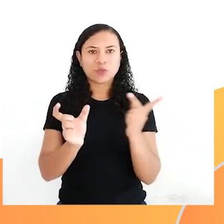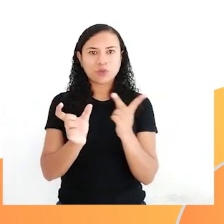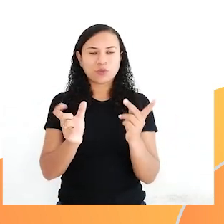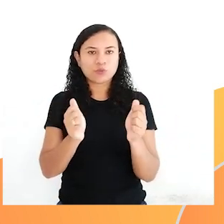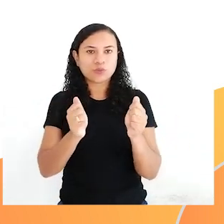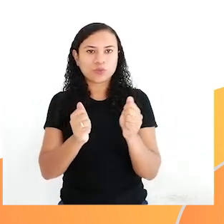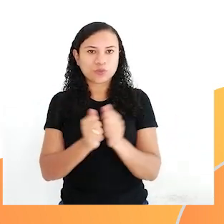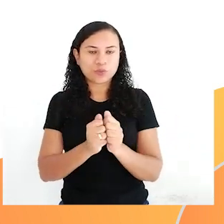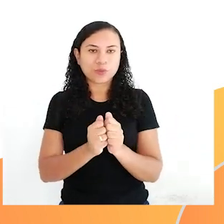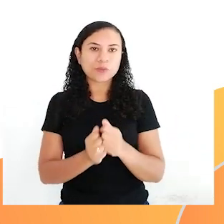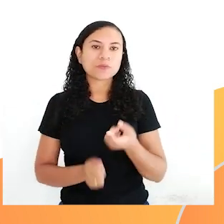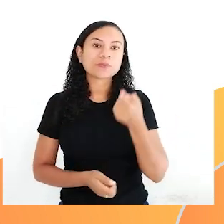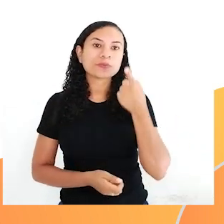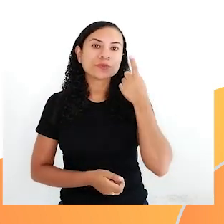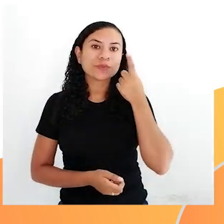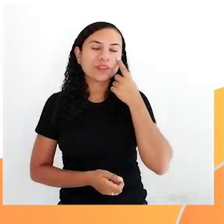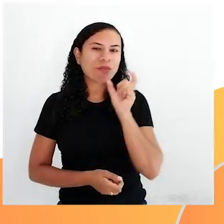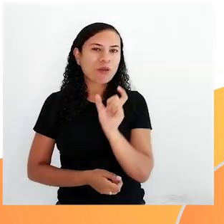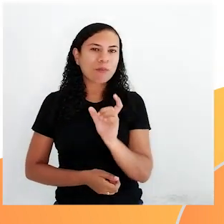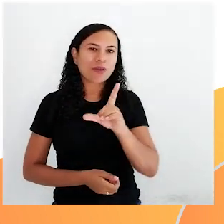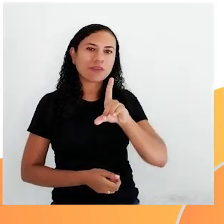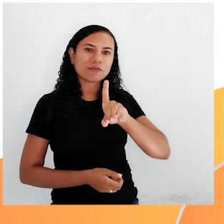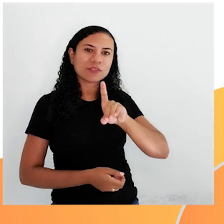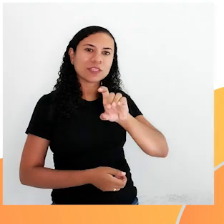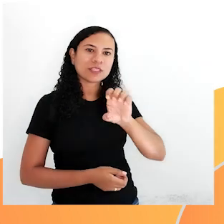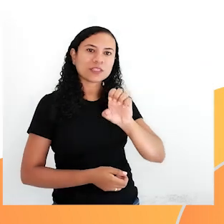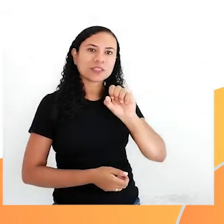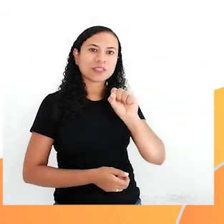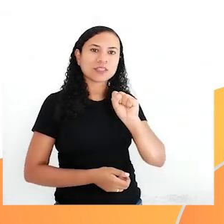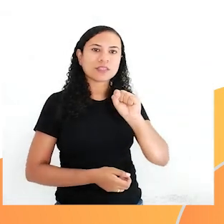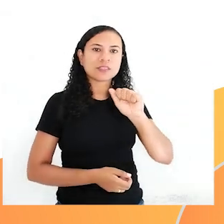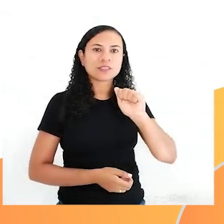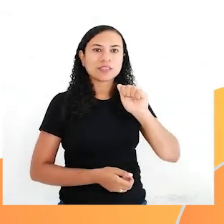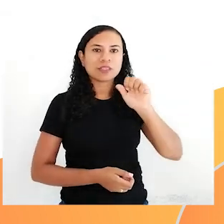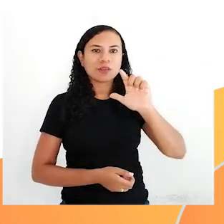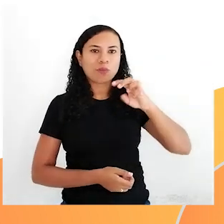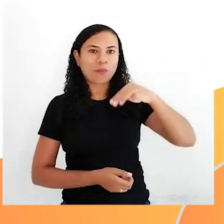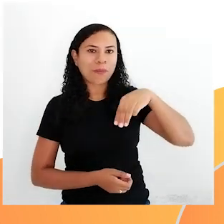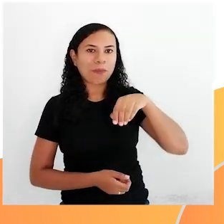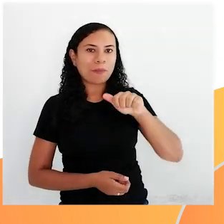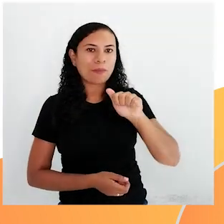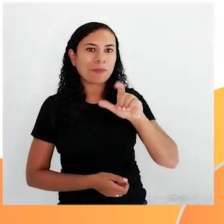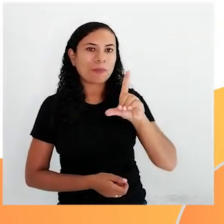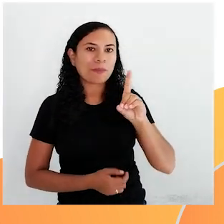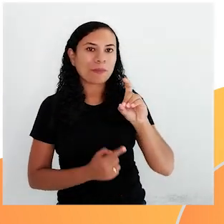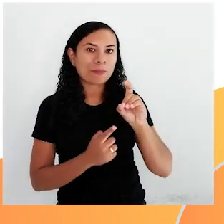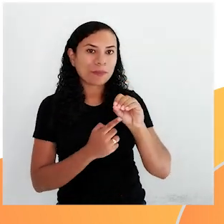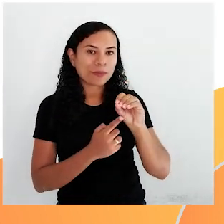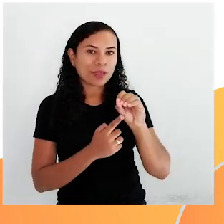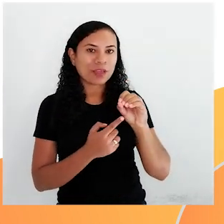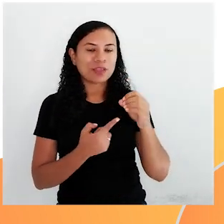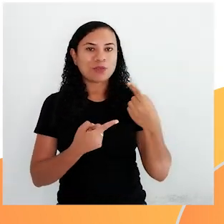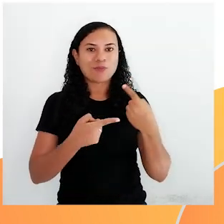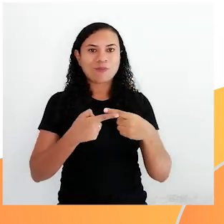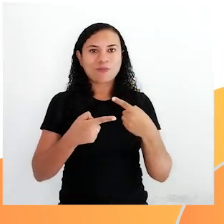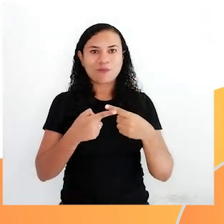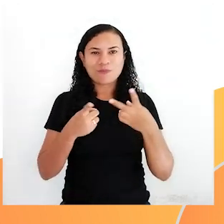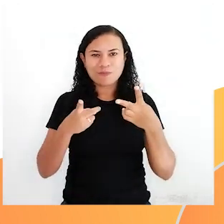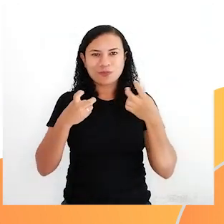que na palavra desalmado houve parassíntese. É fácil perceber, pois não existe a